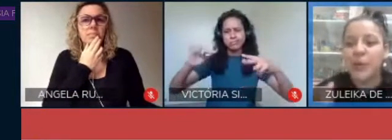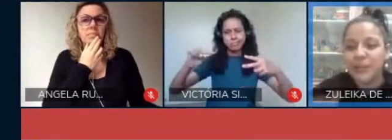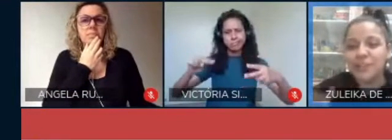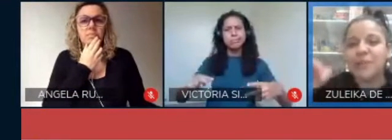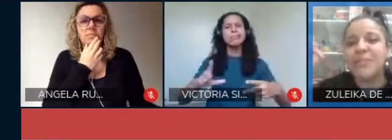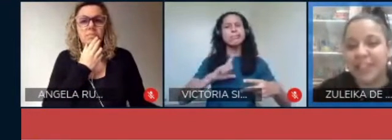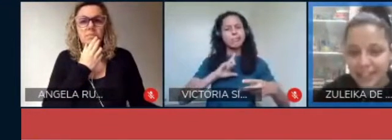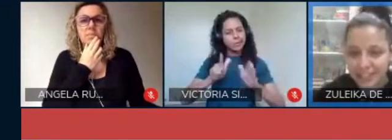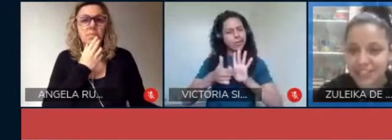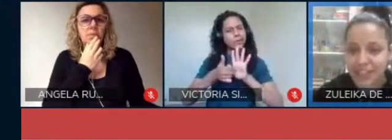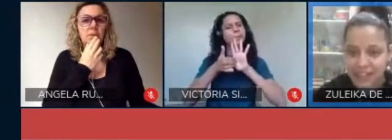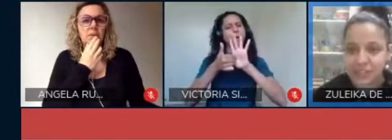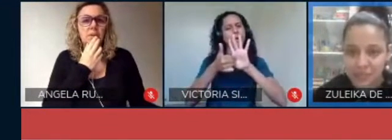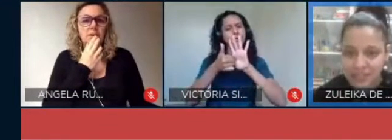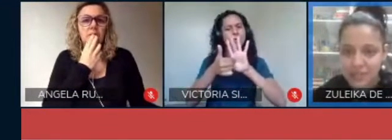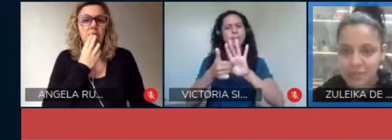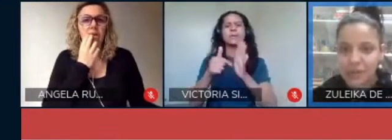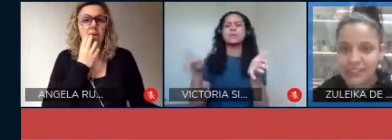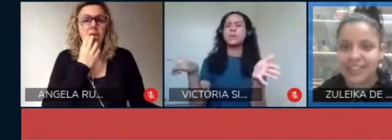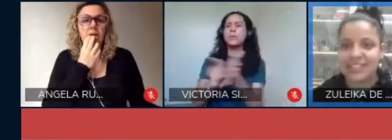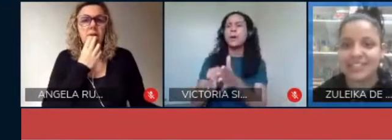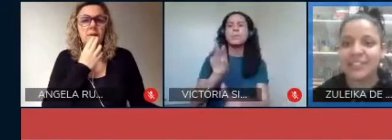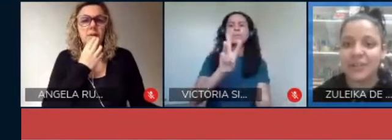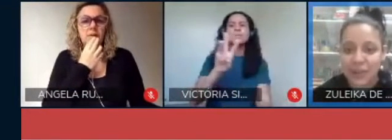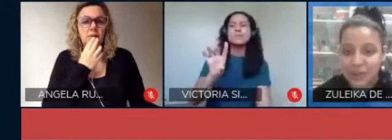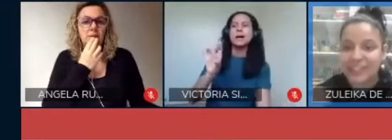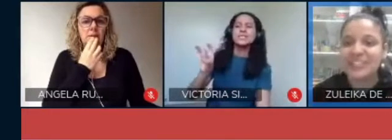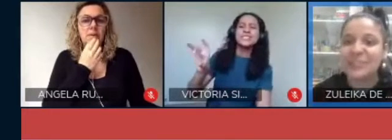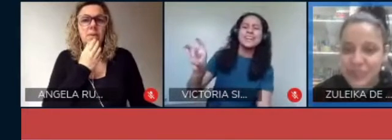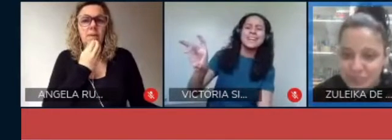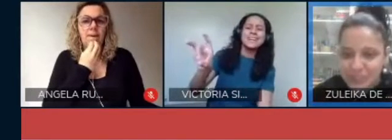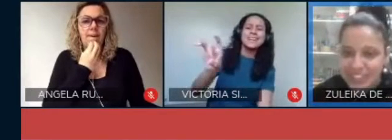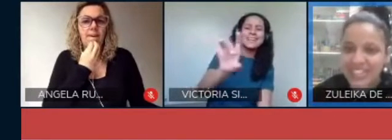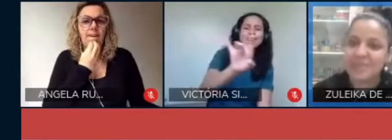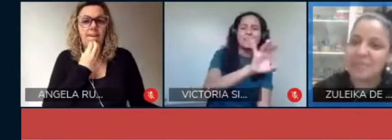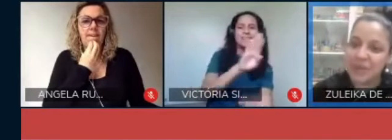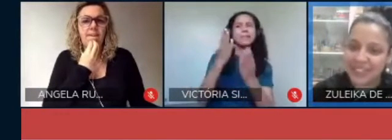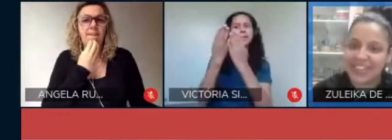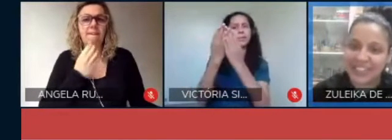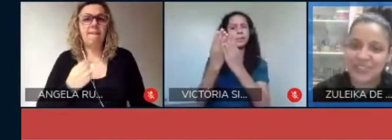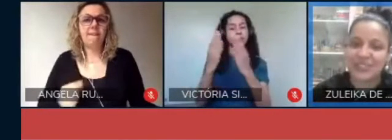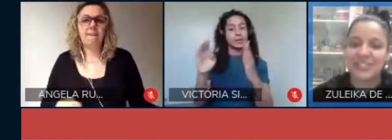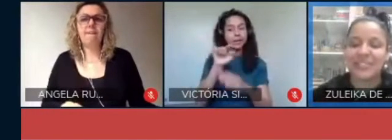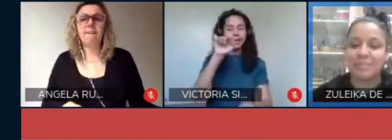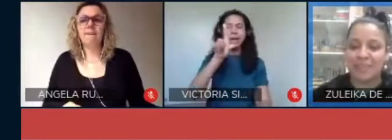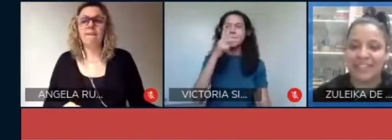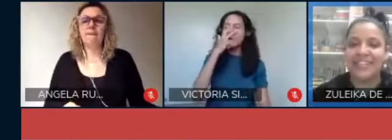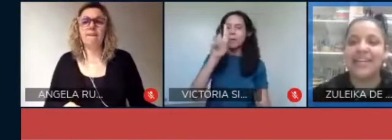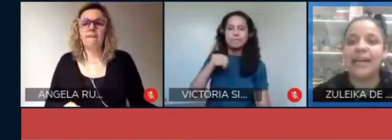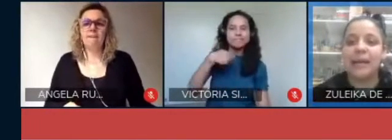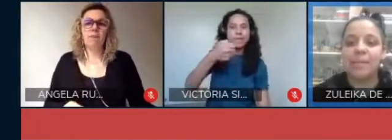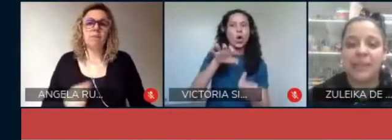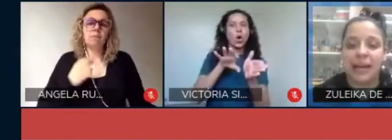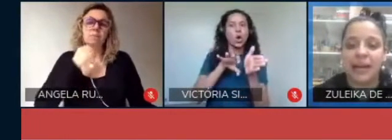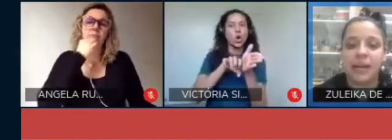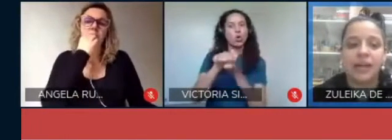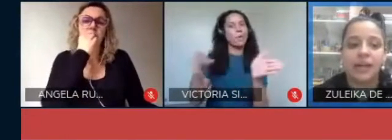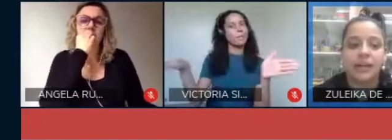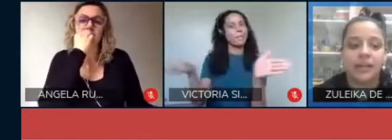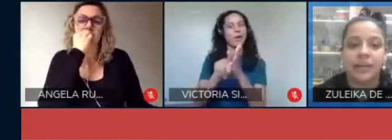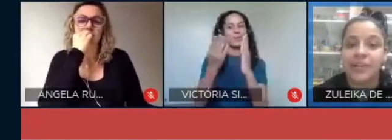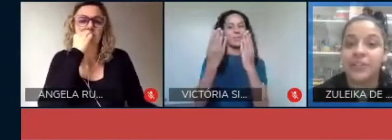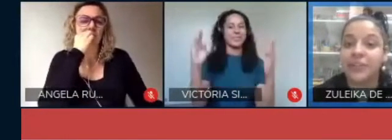prédio, quanto para o site de cada uma das bibliotecas. Então, ele é um grande Google das bibliotecas URGS também.